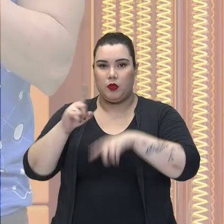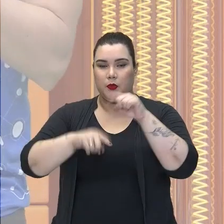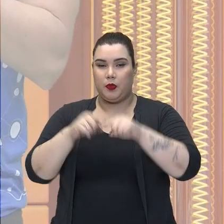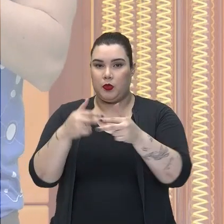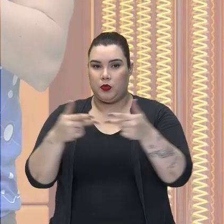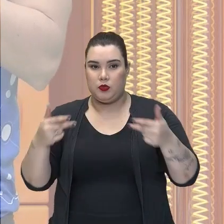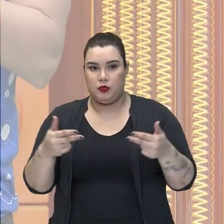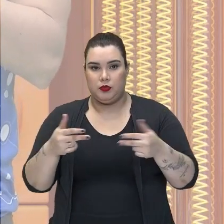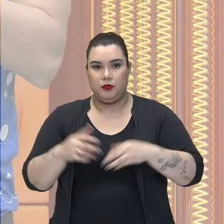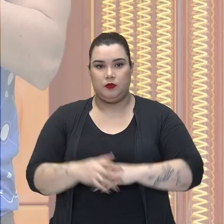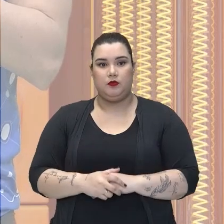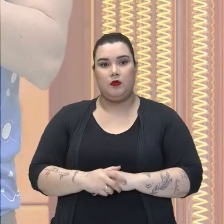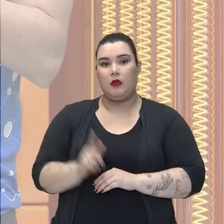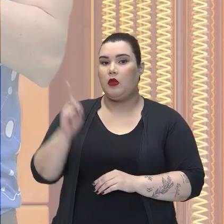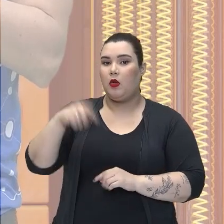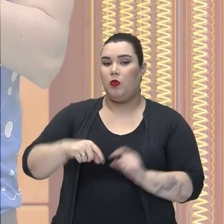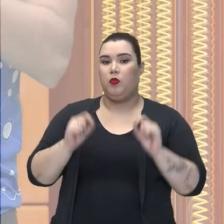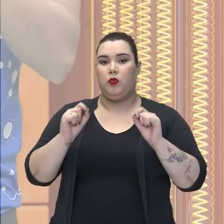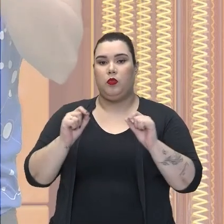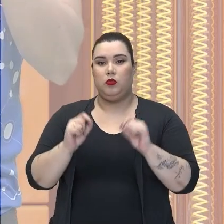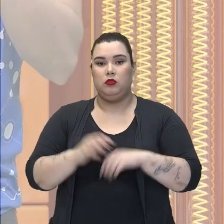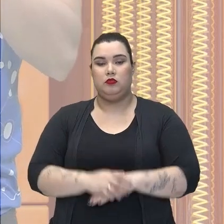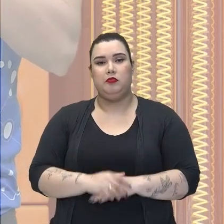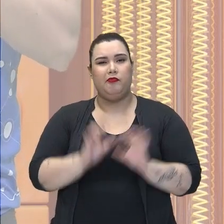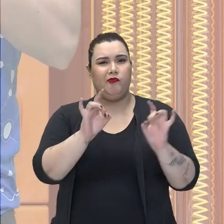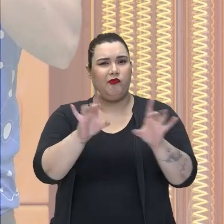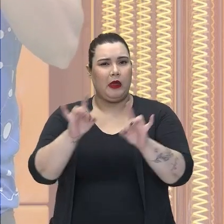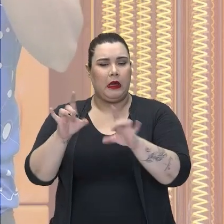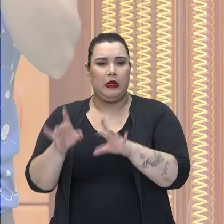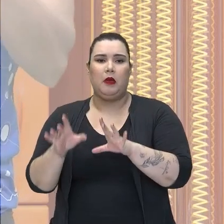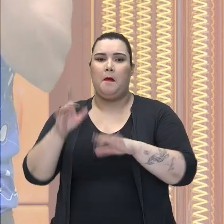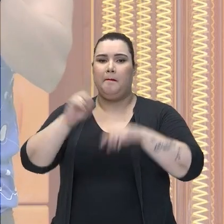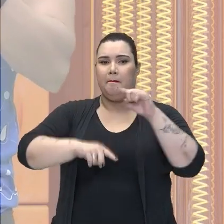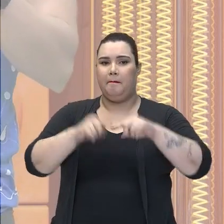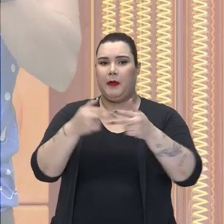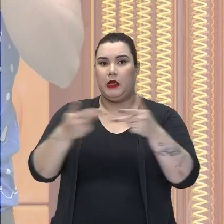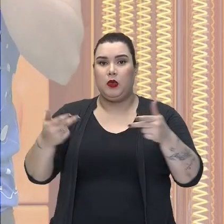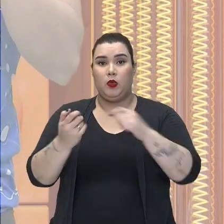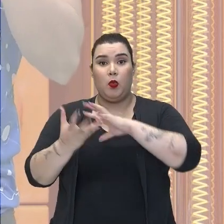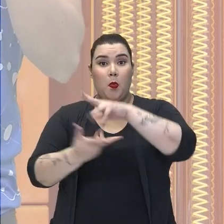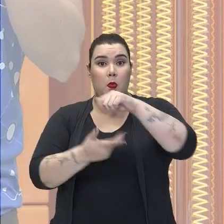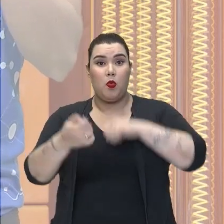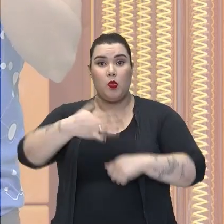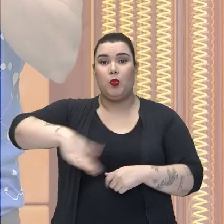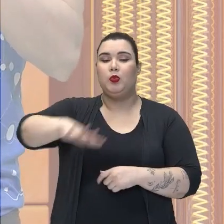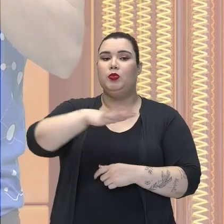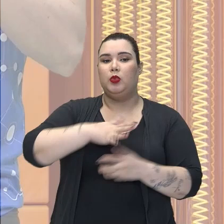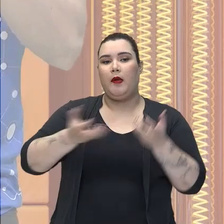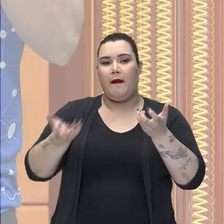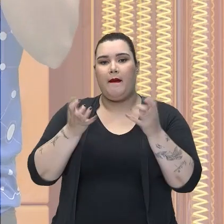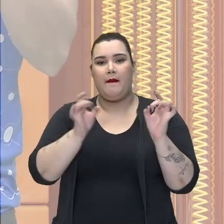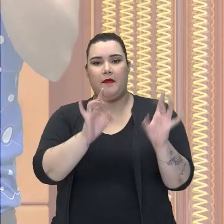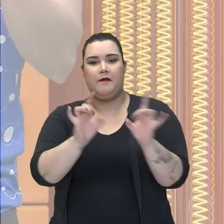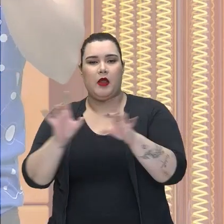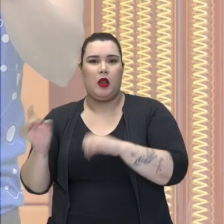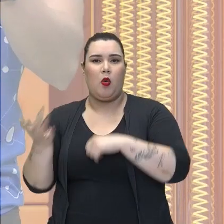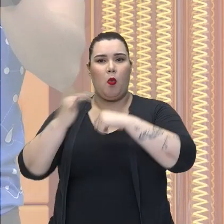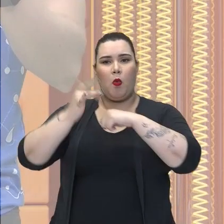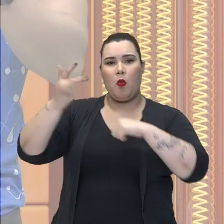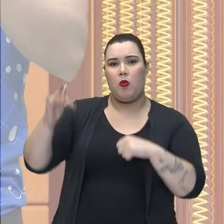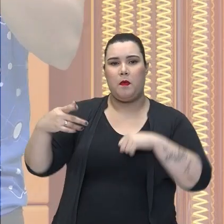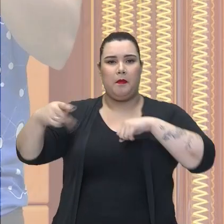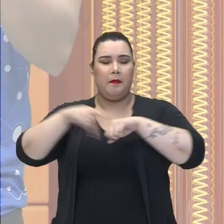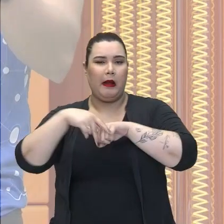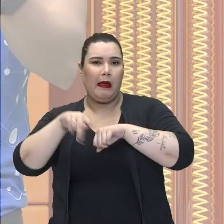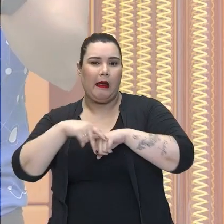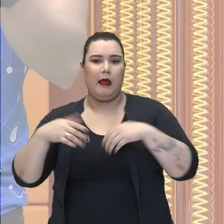capitalismo? Era basicamente ali o comércio de mercadorias numa escala mundial. Então, eles queriam comercializar ali ouro,